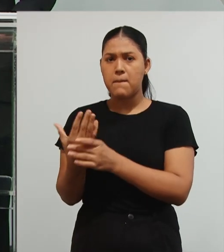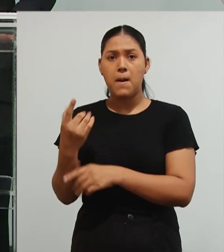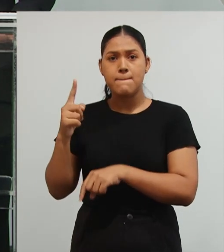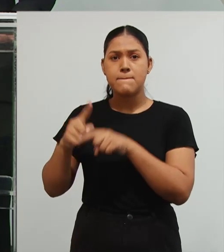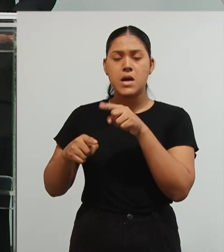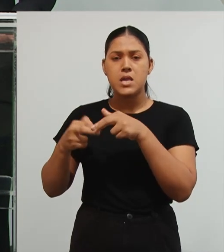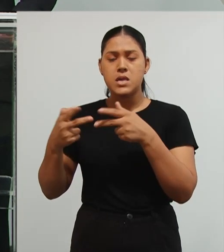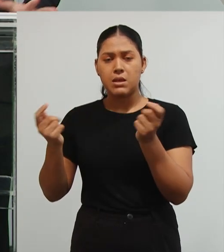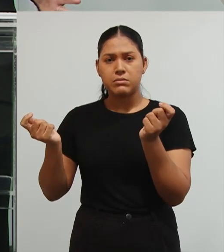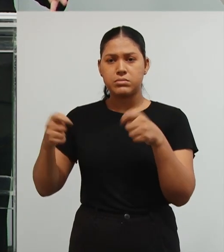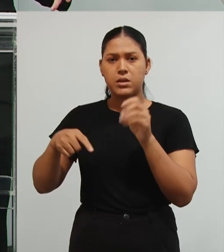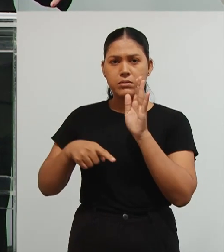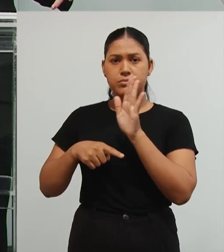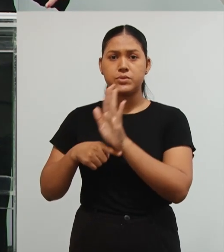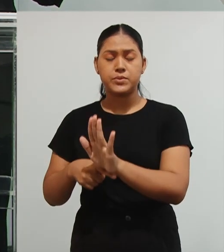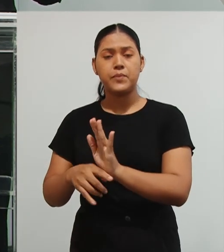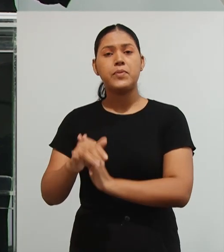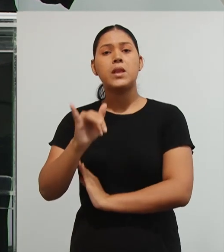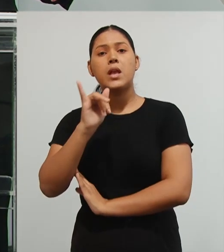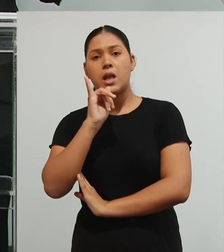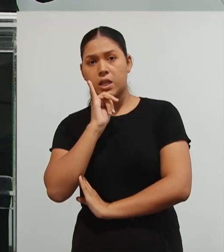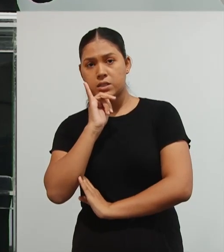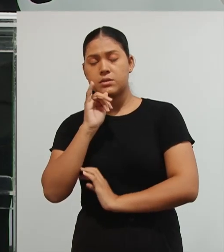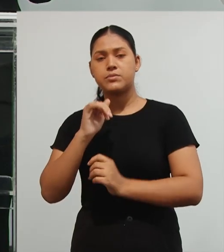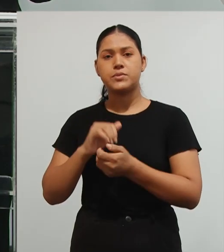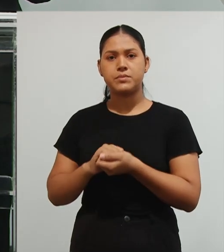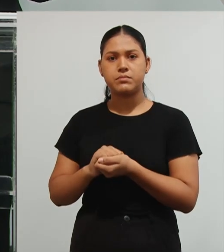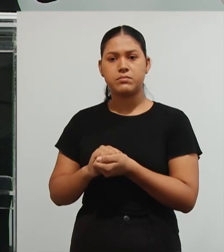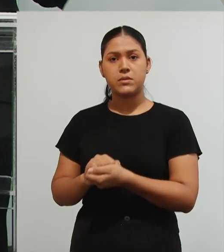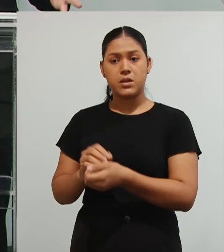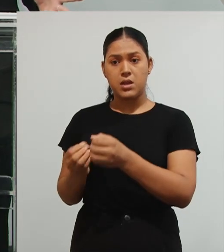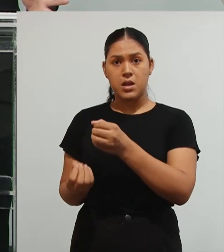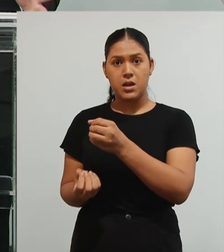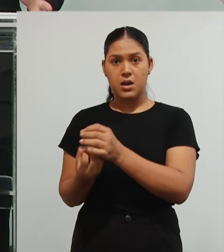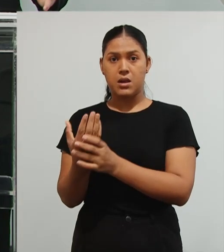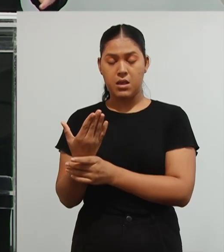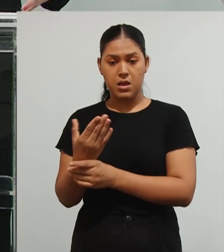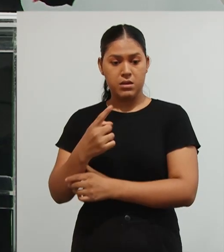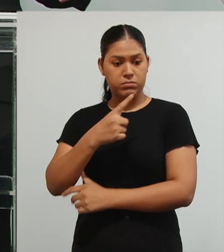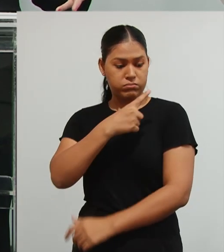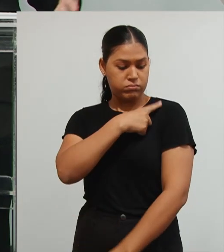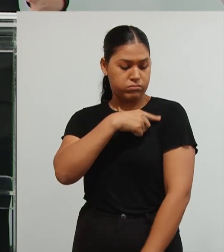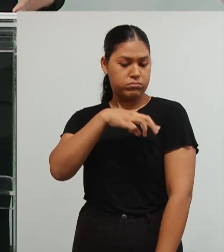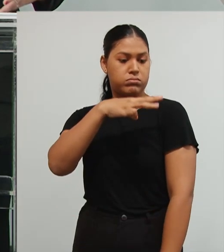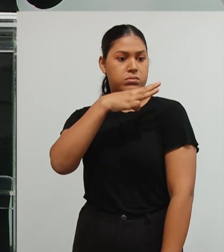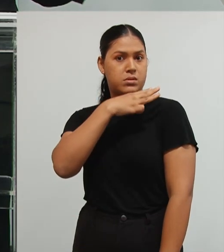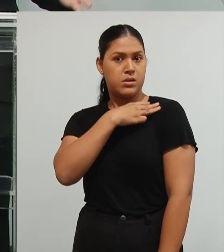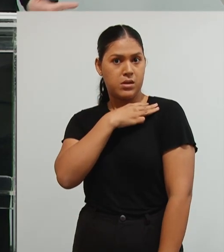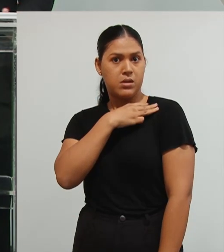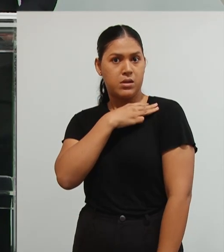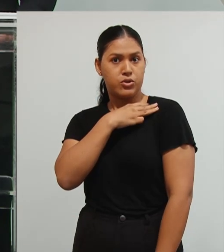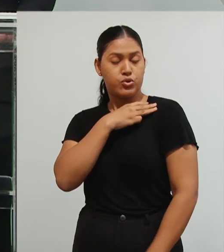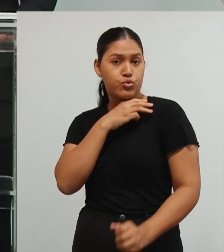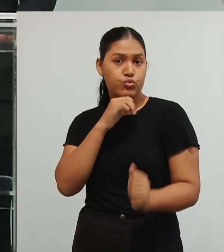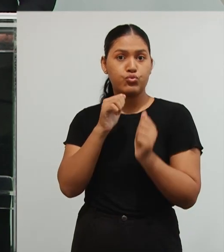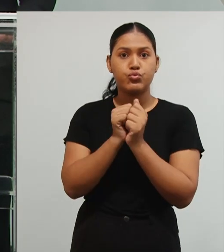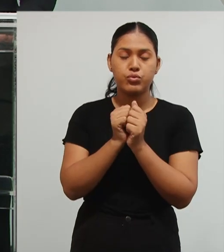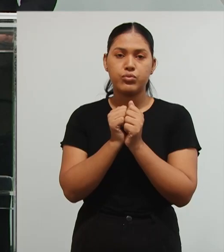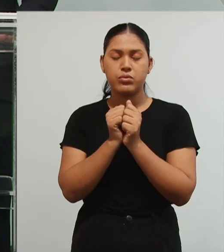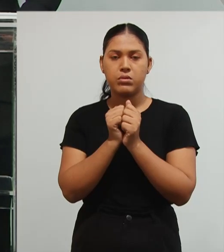né? O ensino médio integral. De manhã e à tarde, o aluno vai ter mais horas para aprofundar seus